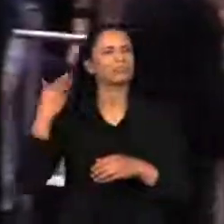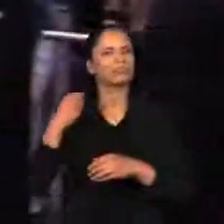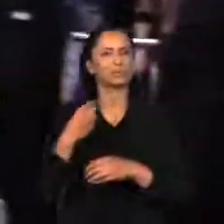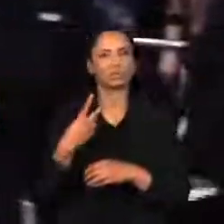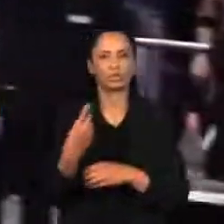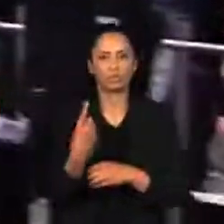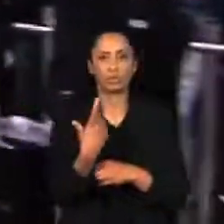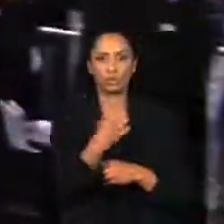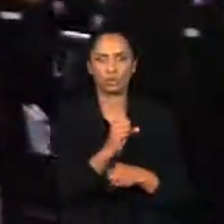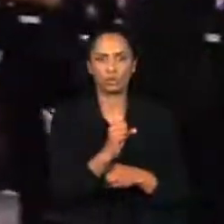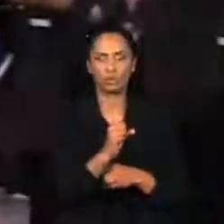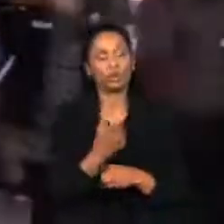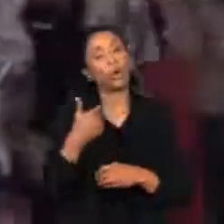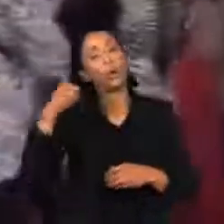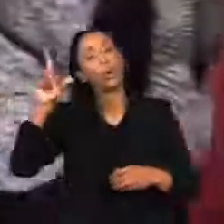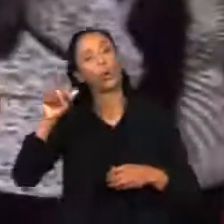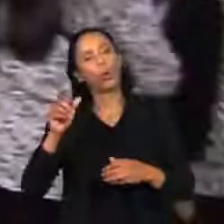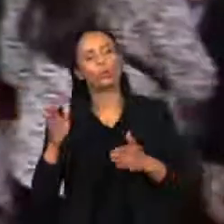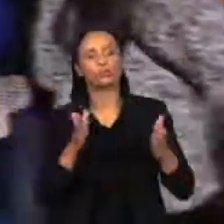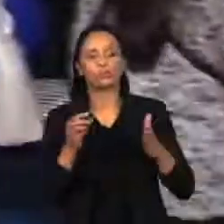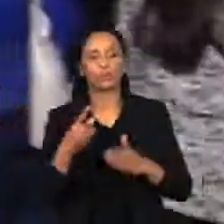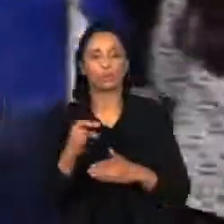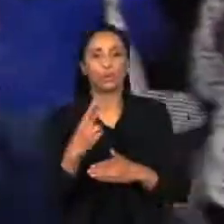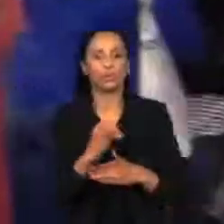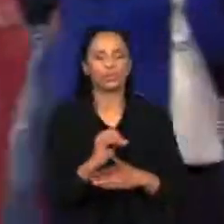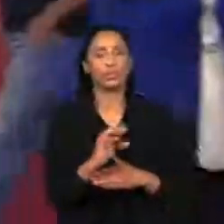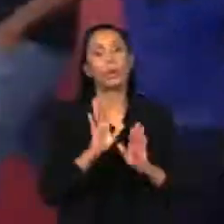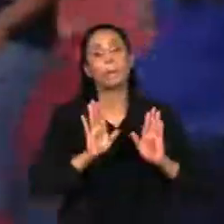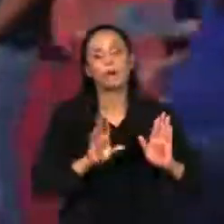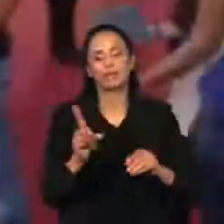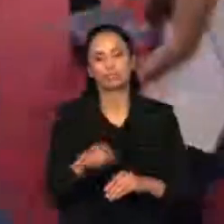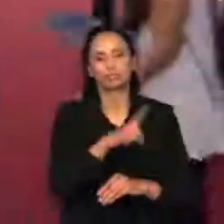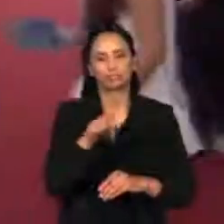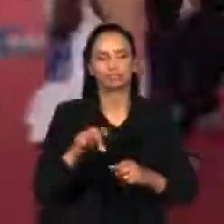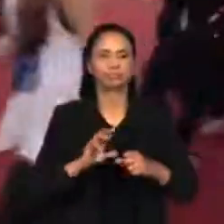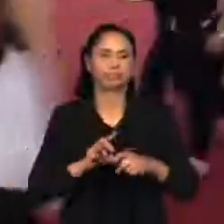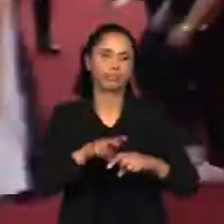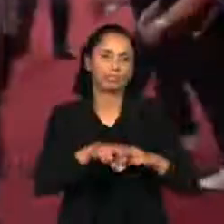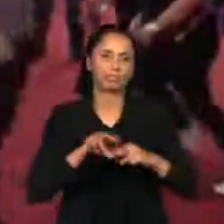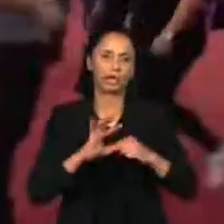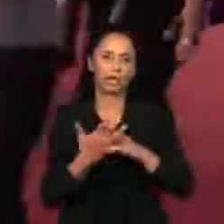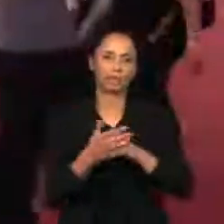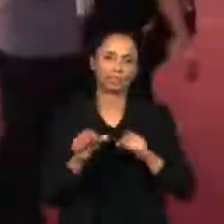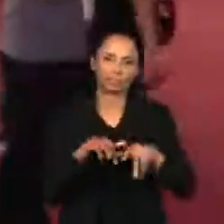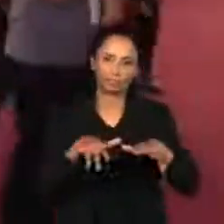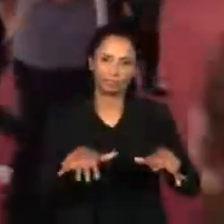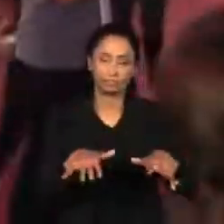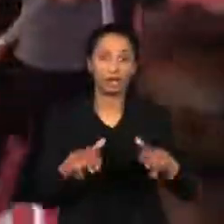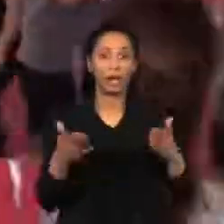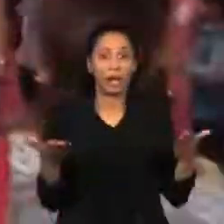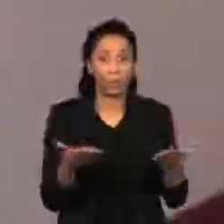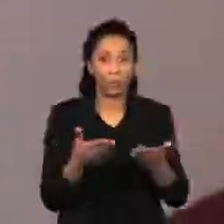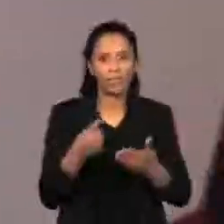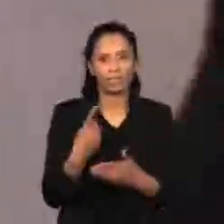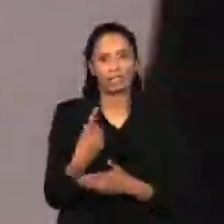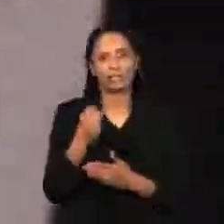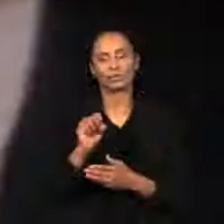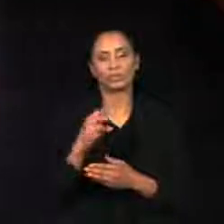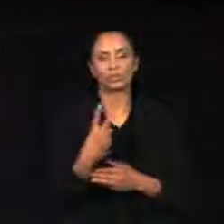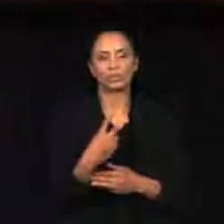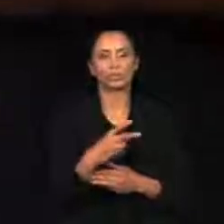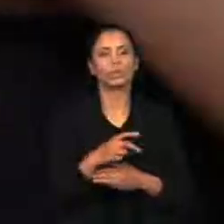outra deveria ocorrer em 2020 mas foi cancelada A presencialmente em função da pandemia agora serão 182